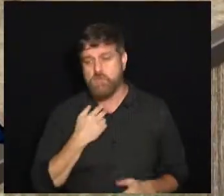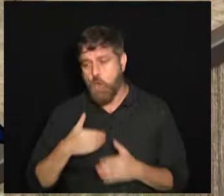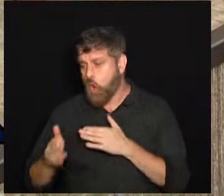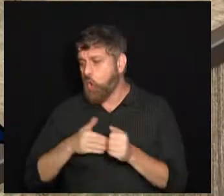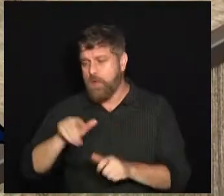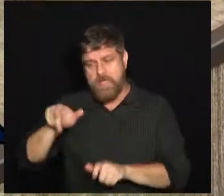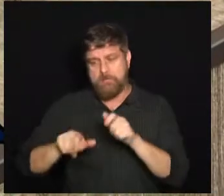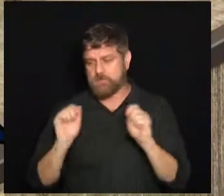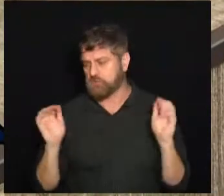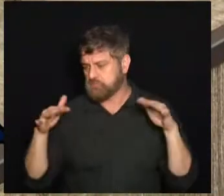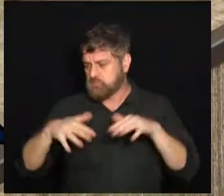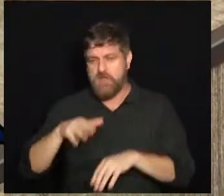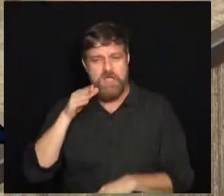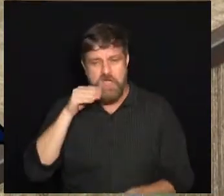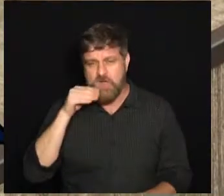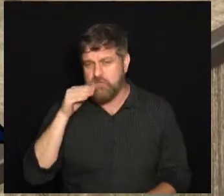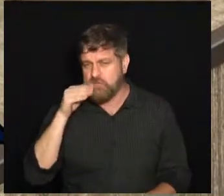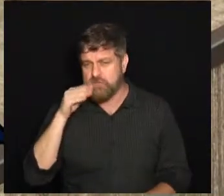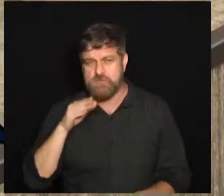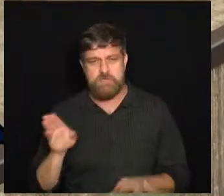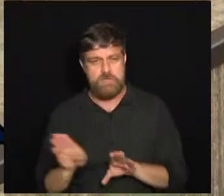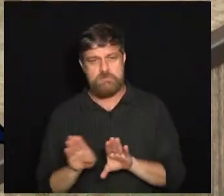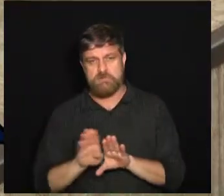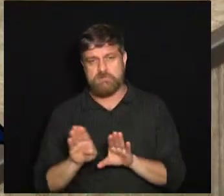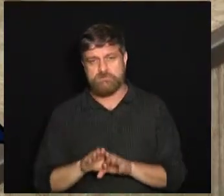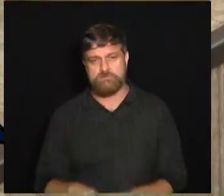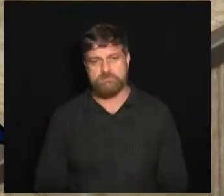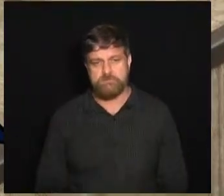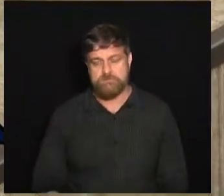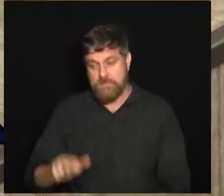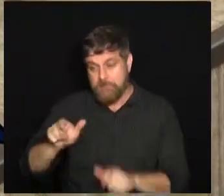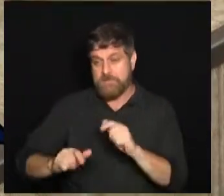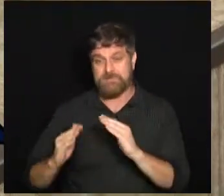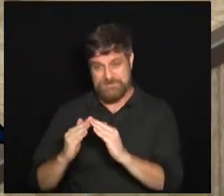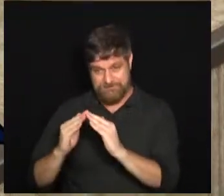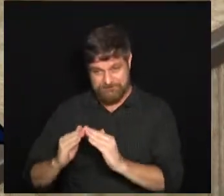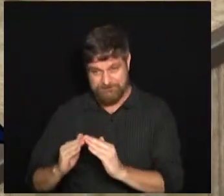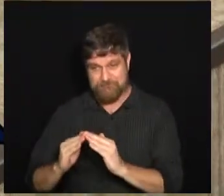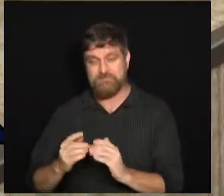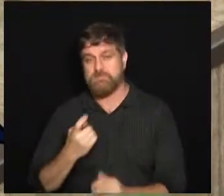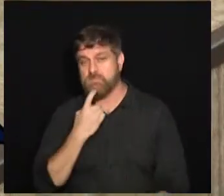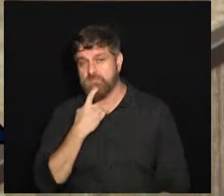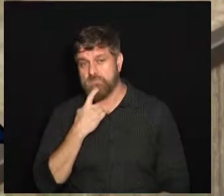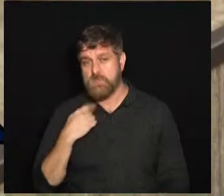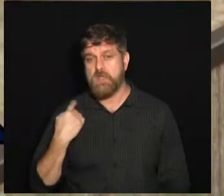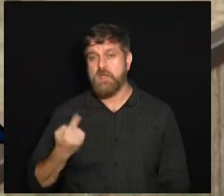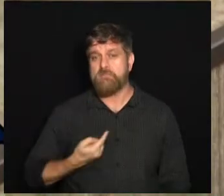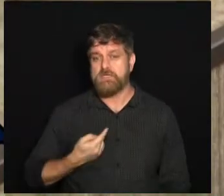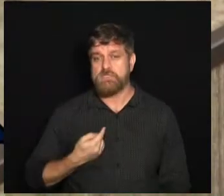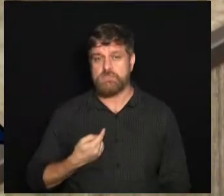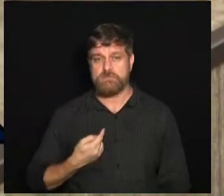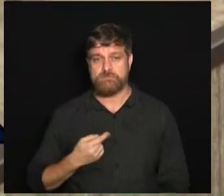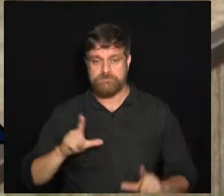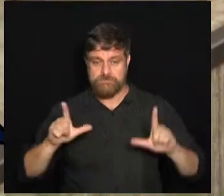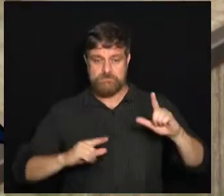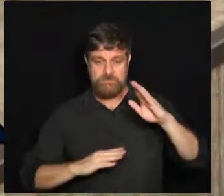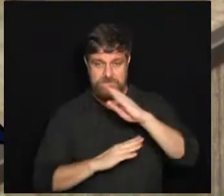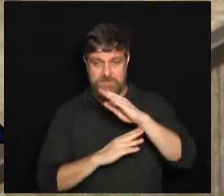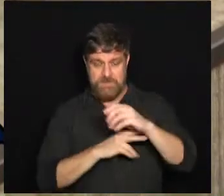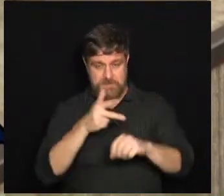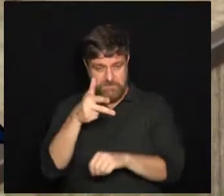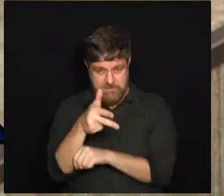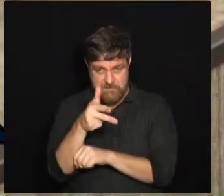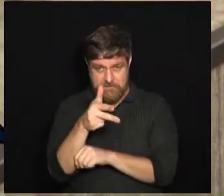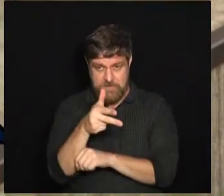seja, de funcionários, de munícipes, mas disponibilizamos o canal da TV Câmara para que